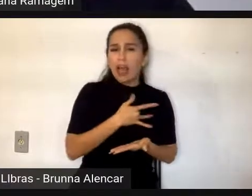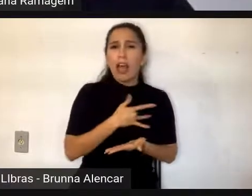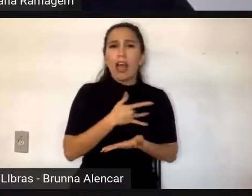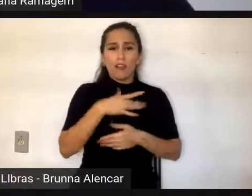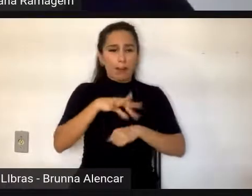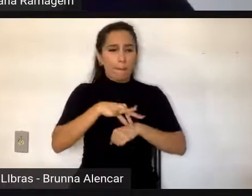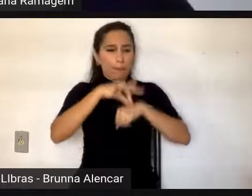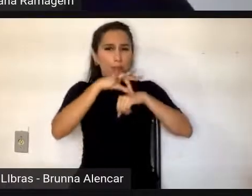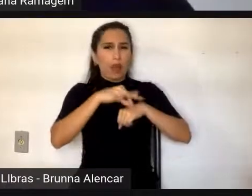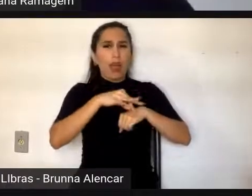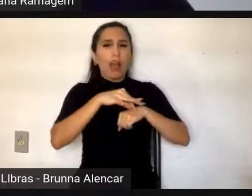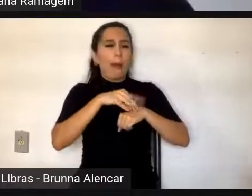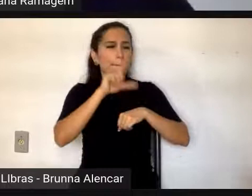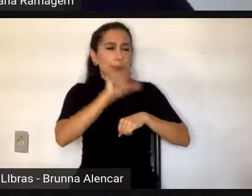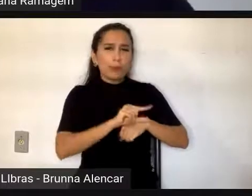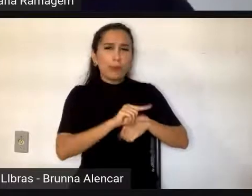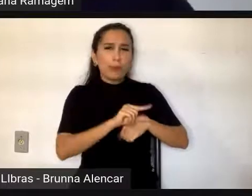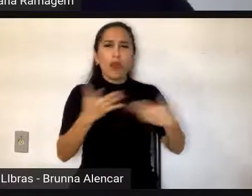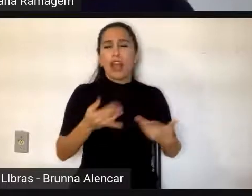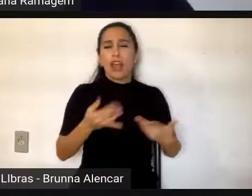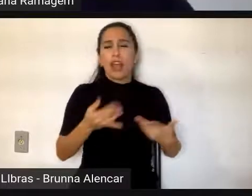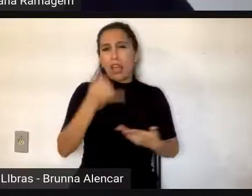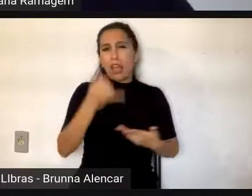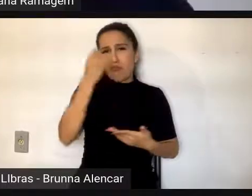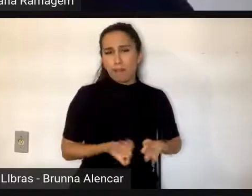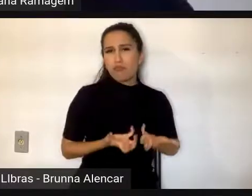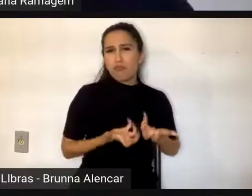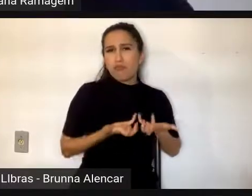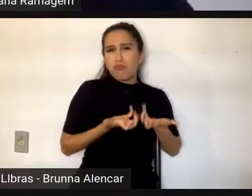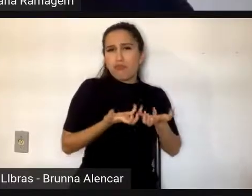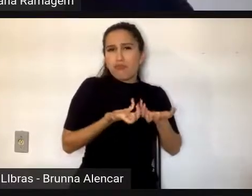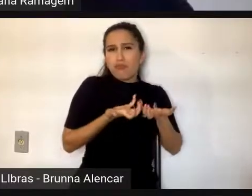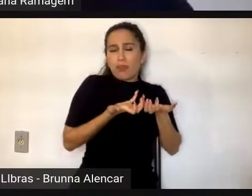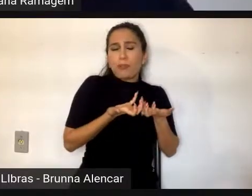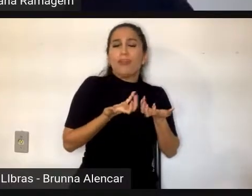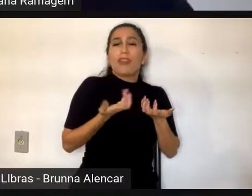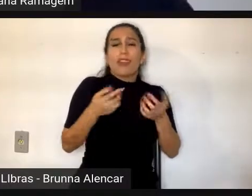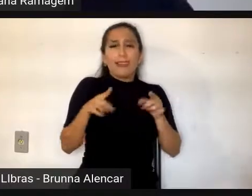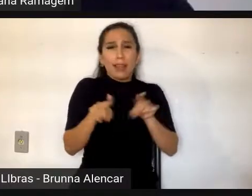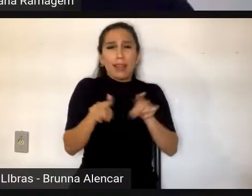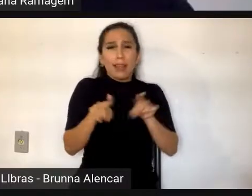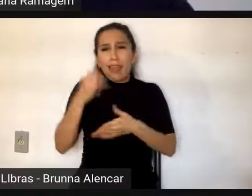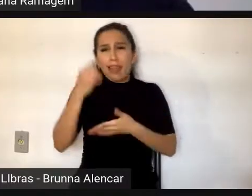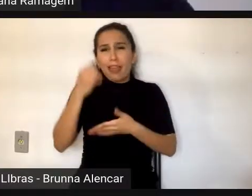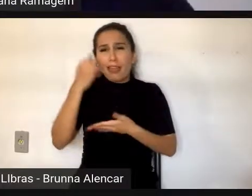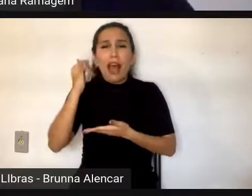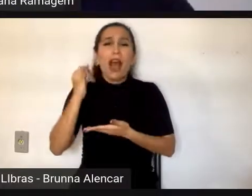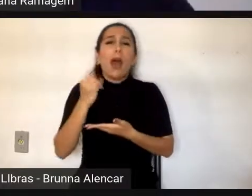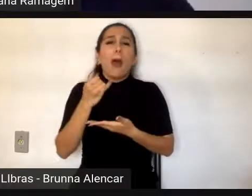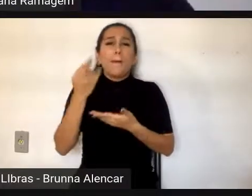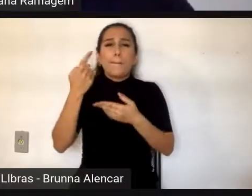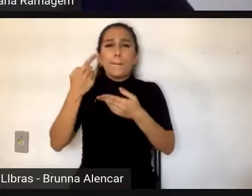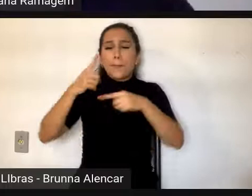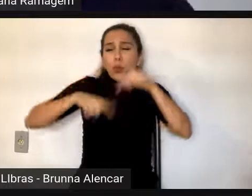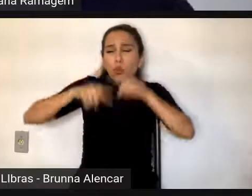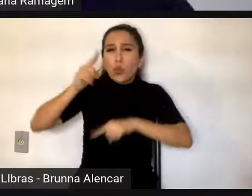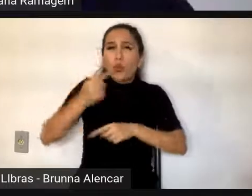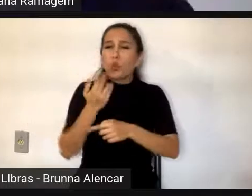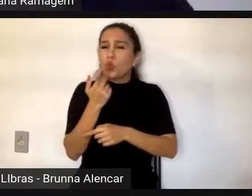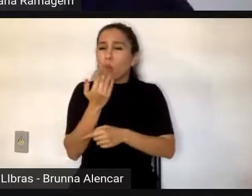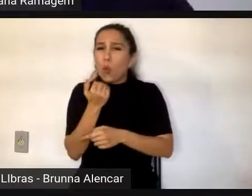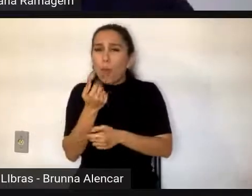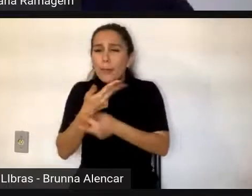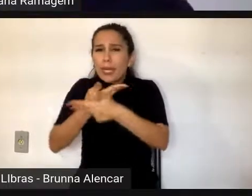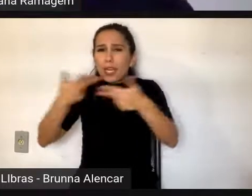evitando fritura e evitando principalmente aqueles produtos alimentícios ultraprocessados, isso faz com que a